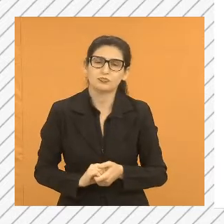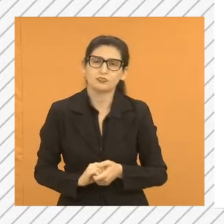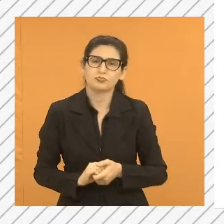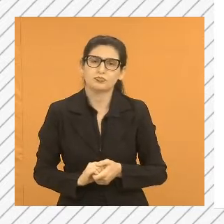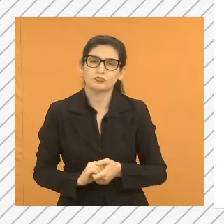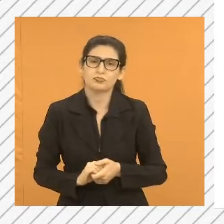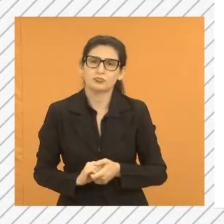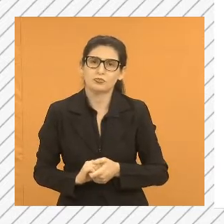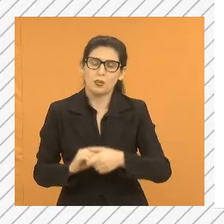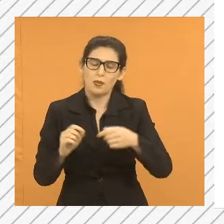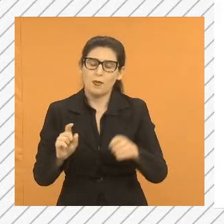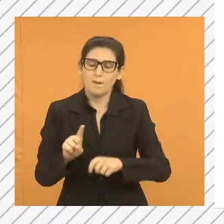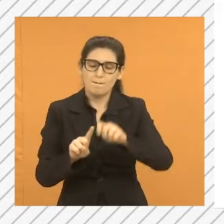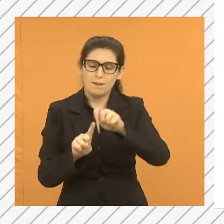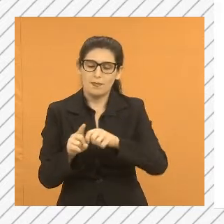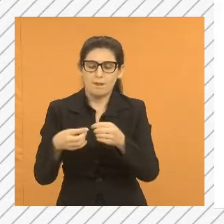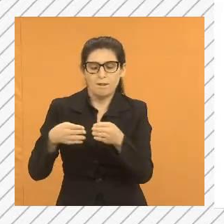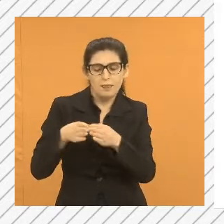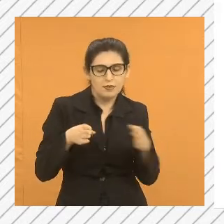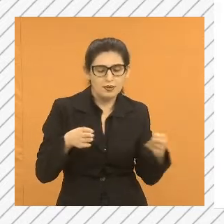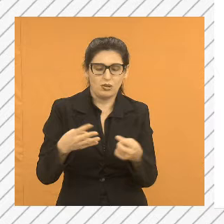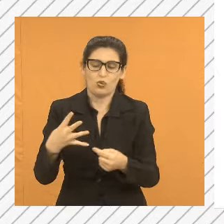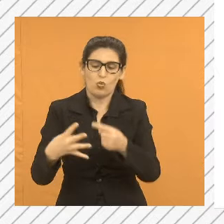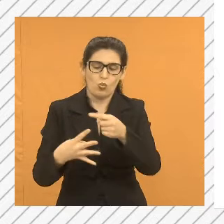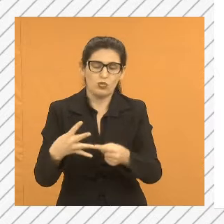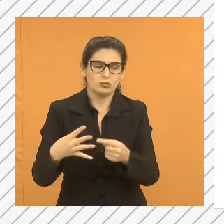de 2018 com